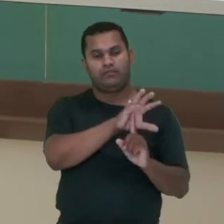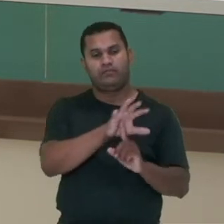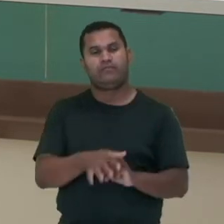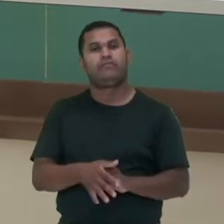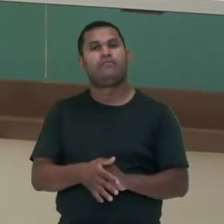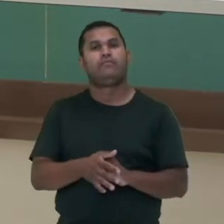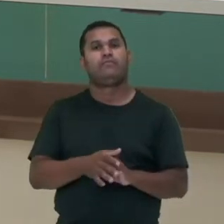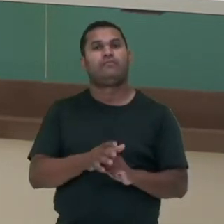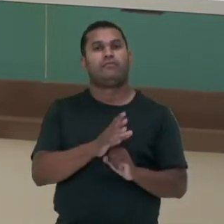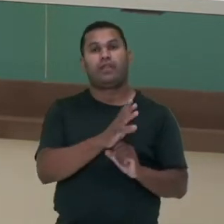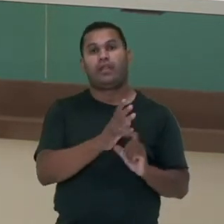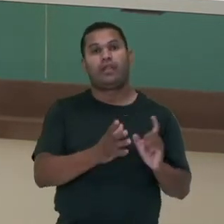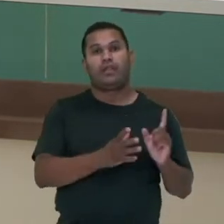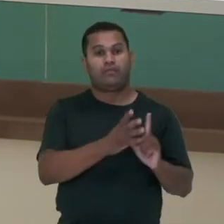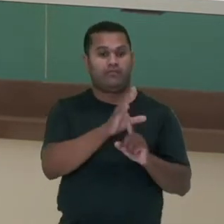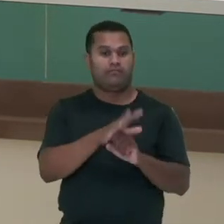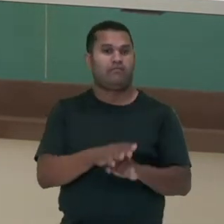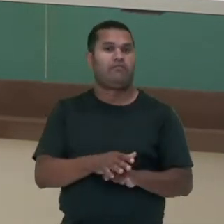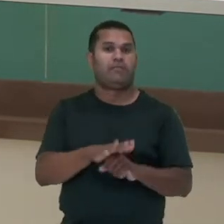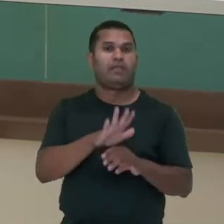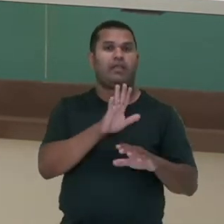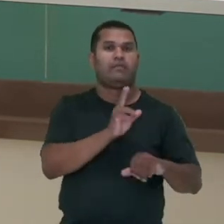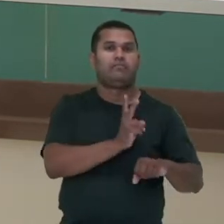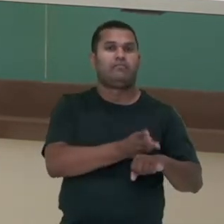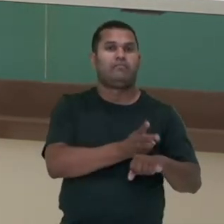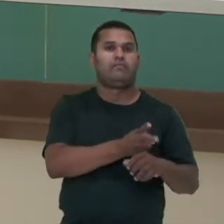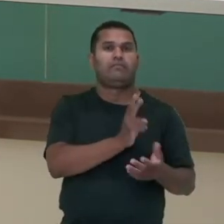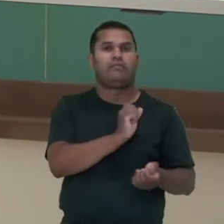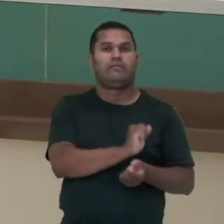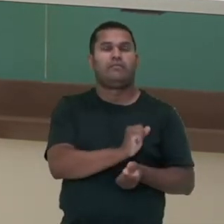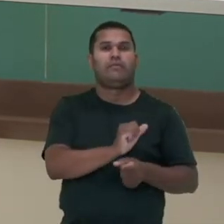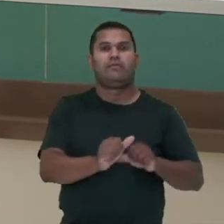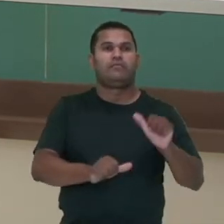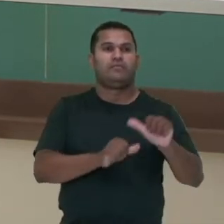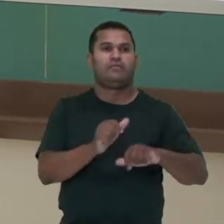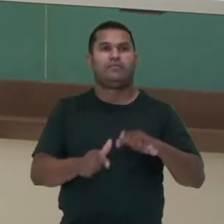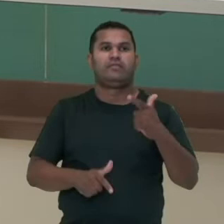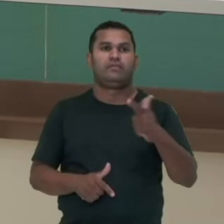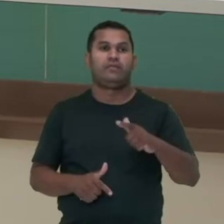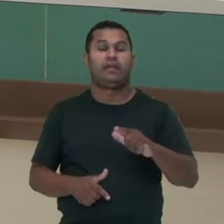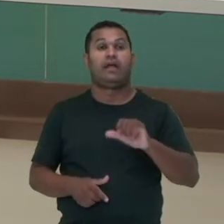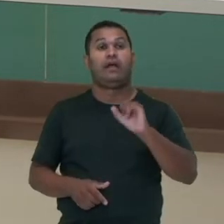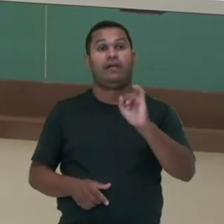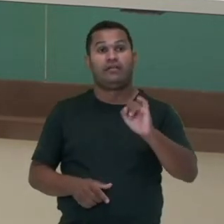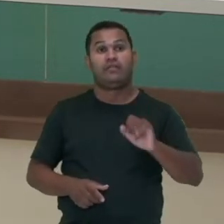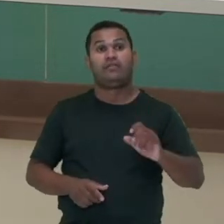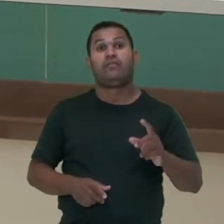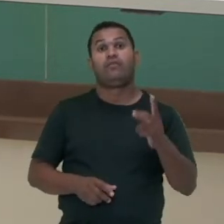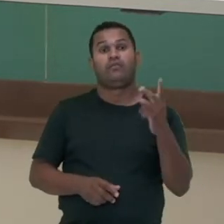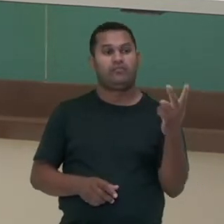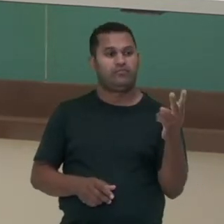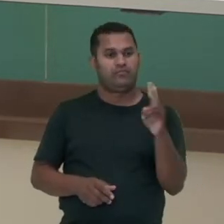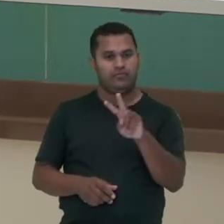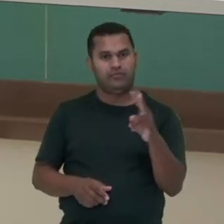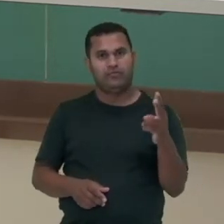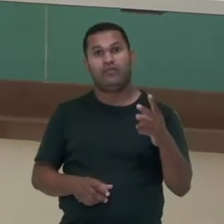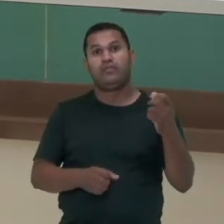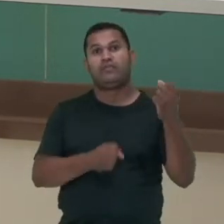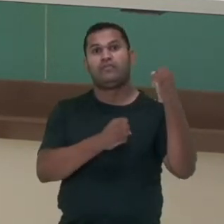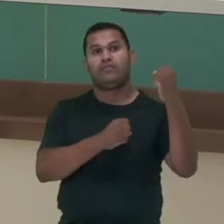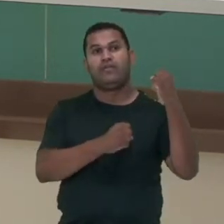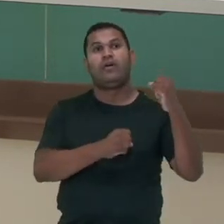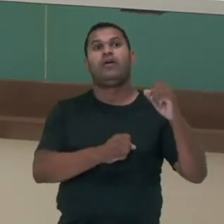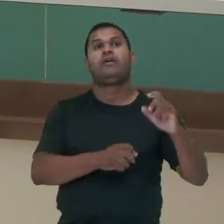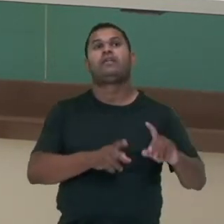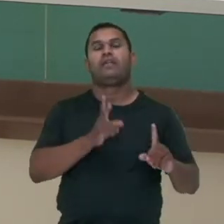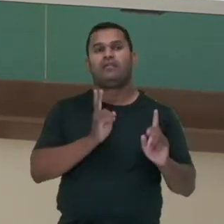Ou seja, se ele for azinho, azinho, tá? Lembrando, no mesmo cromossomo, em cromossomos homólogos ali, tem